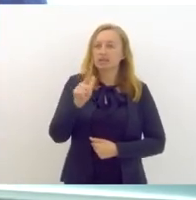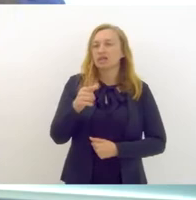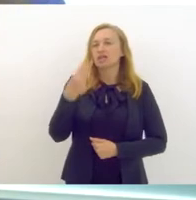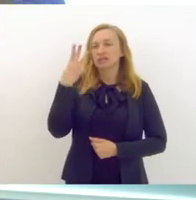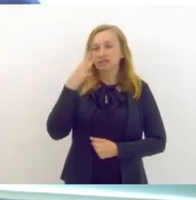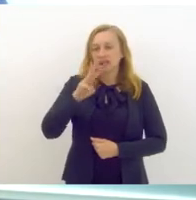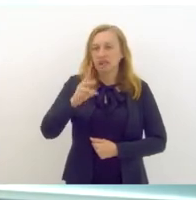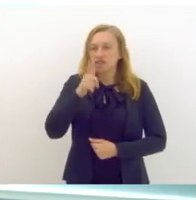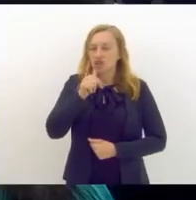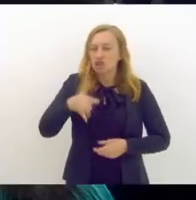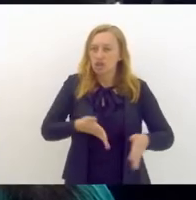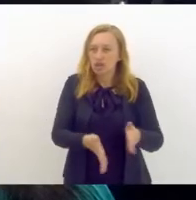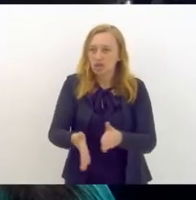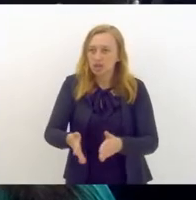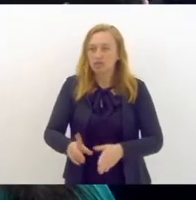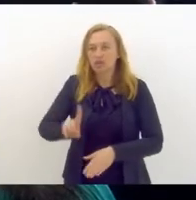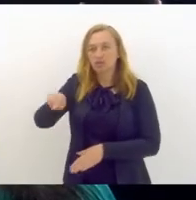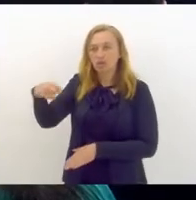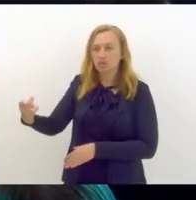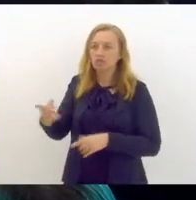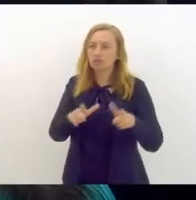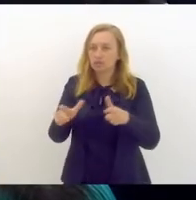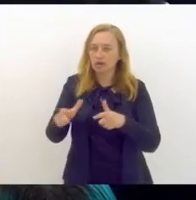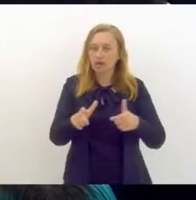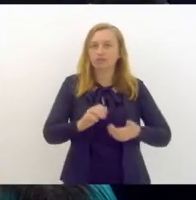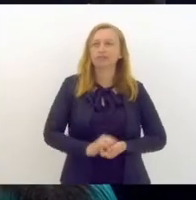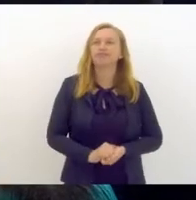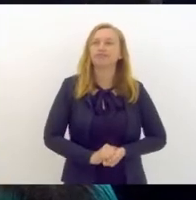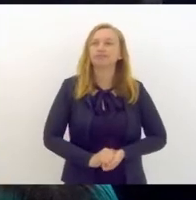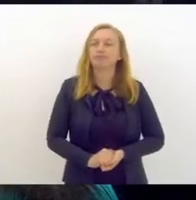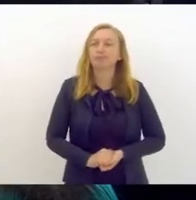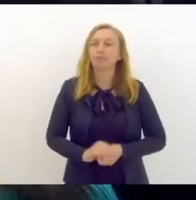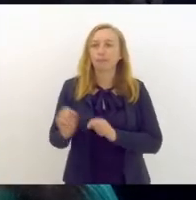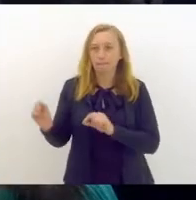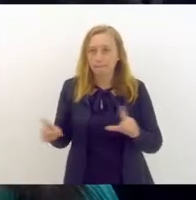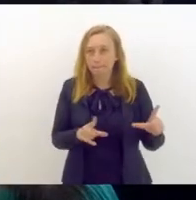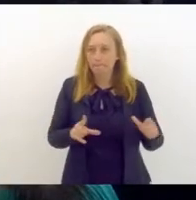conselheiros, fora os agentes, os atores locais da região. Pode passar.